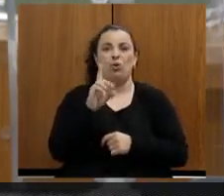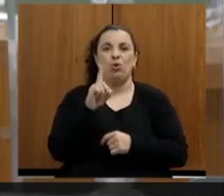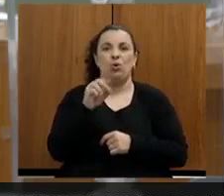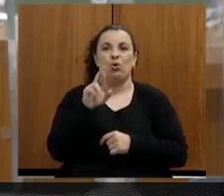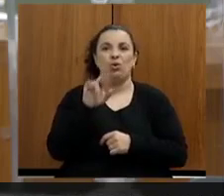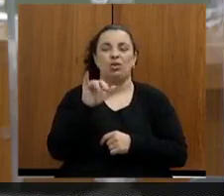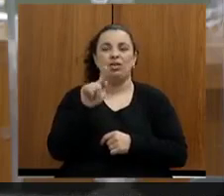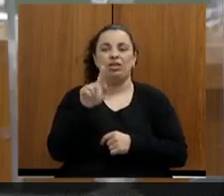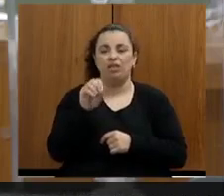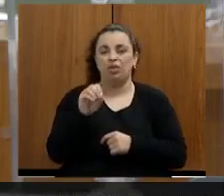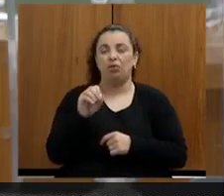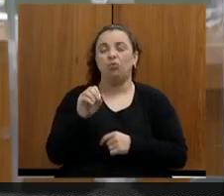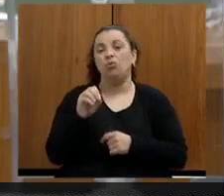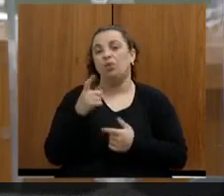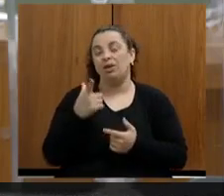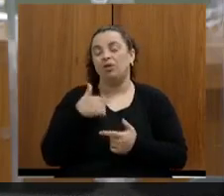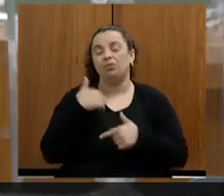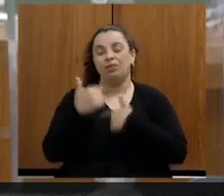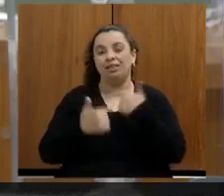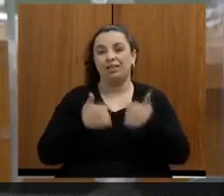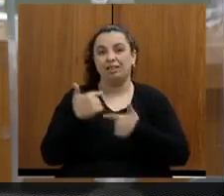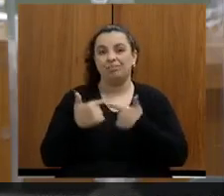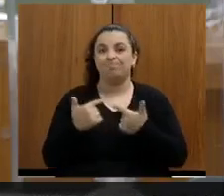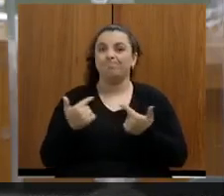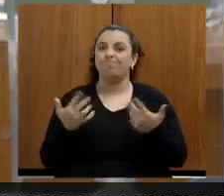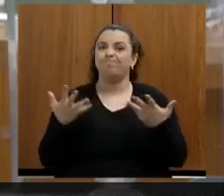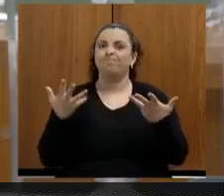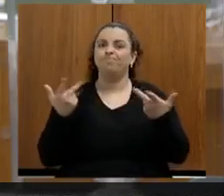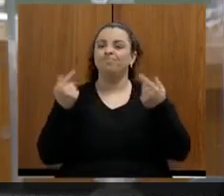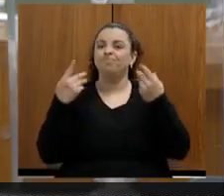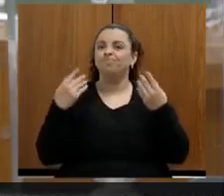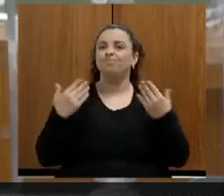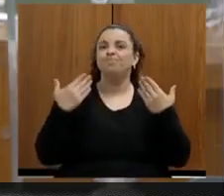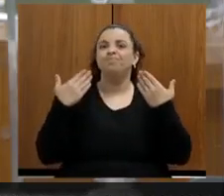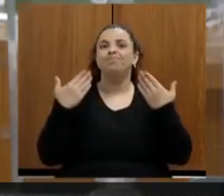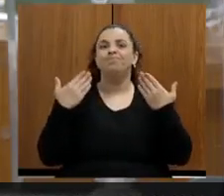de destaque principalmente